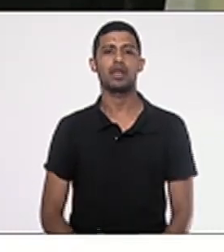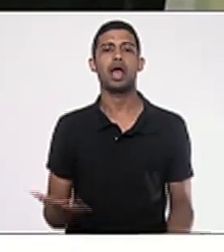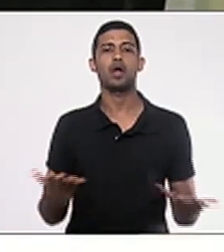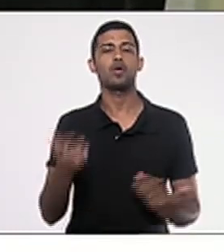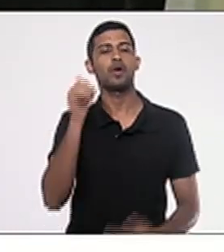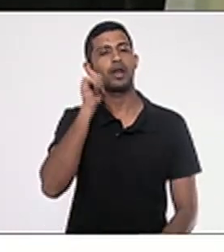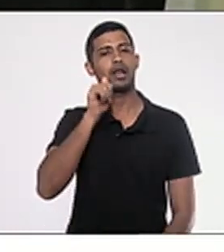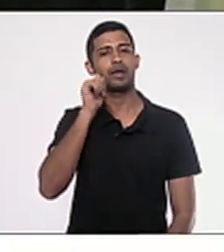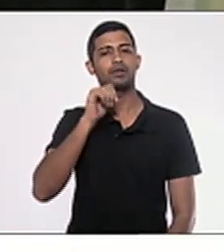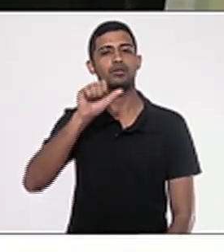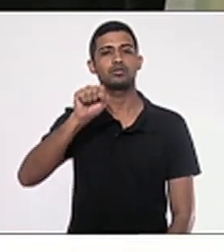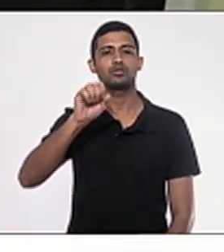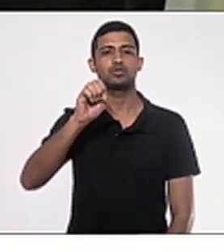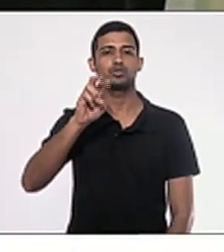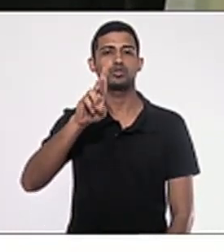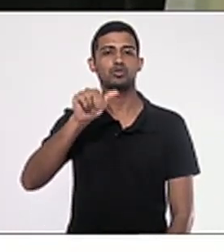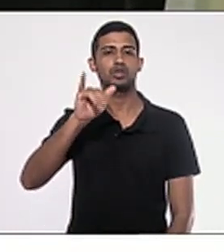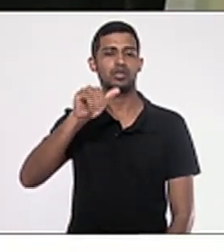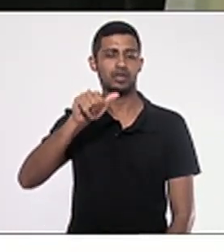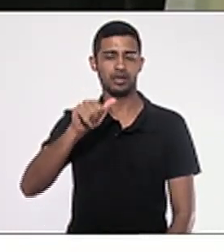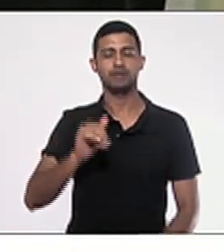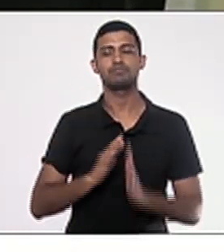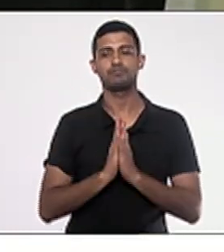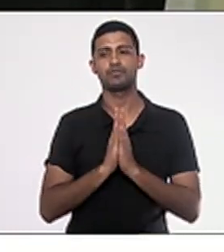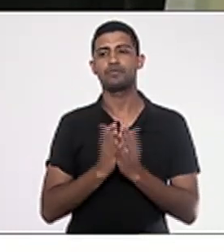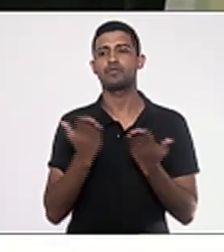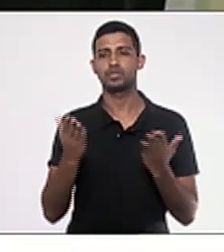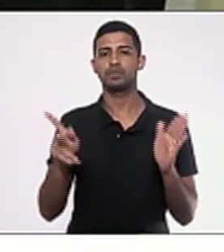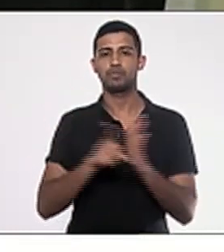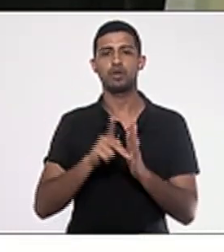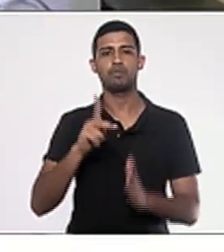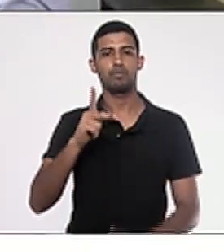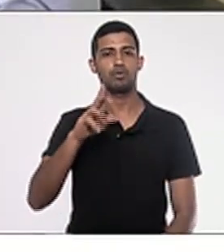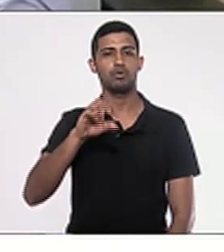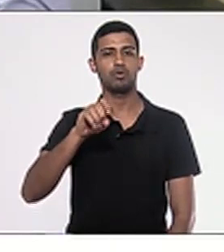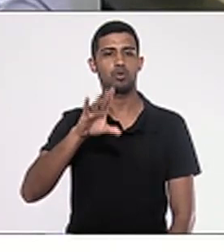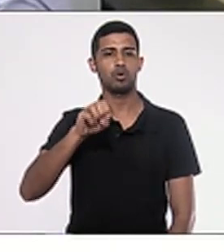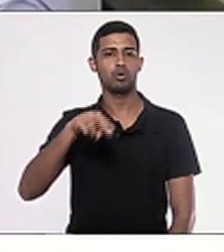Senhora Soraya, por gentileza, pelo PROCON estadual.